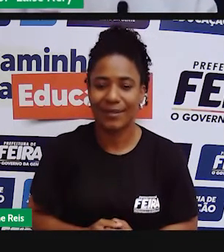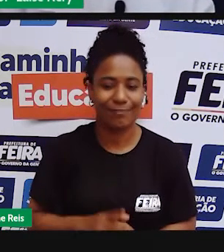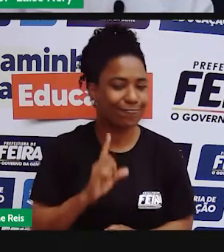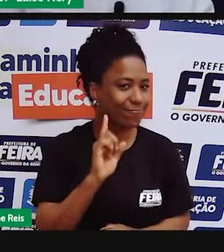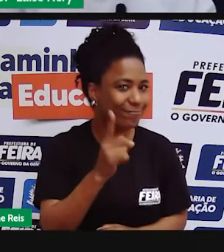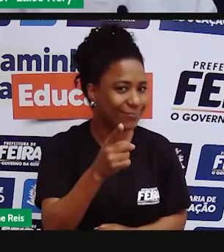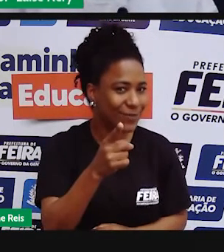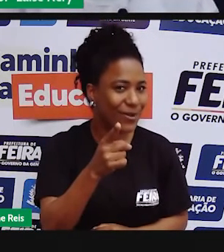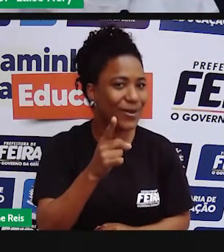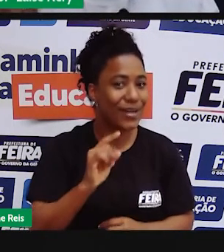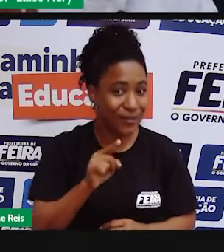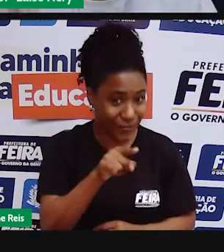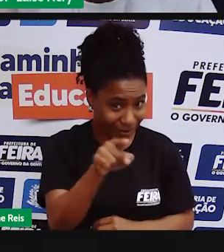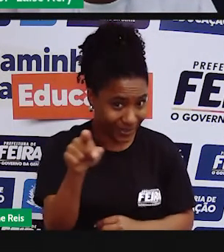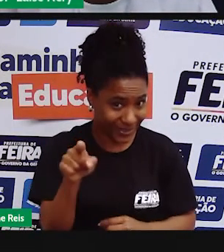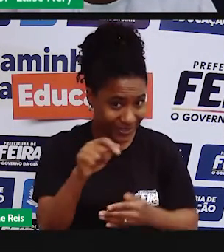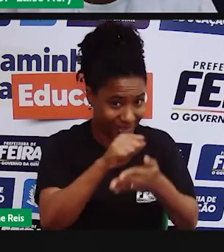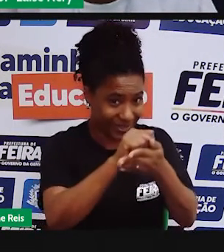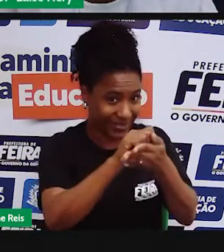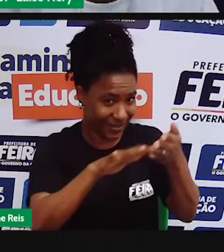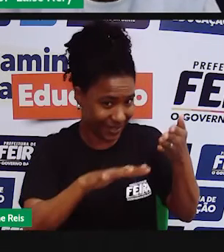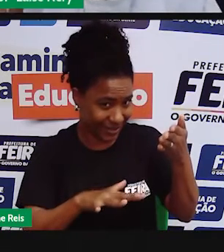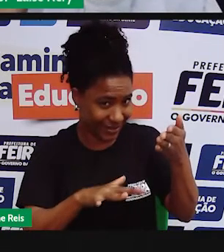Agora um desafio para você.